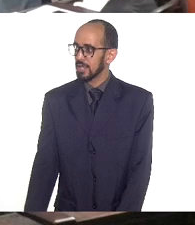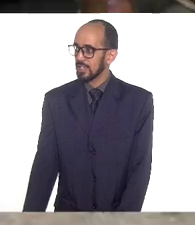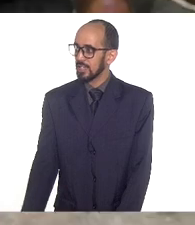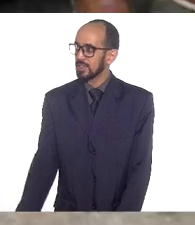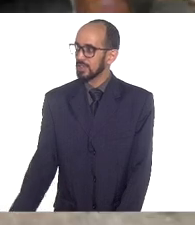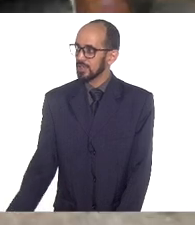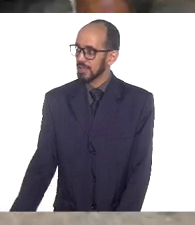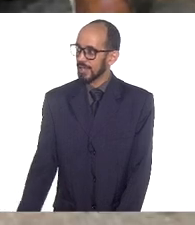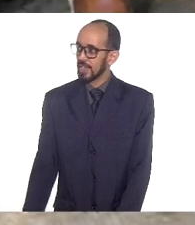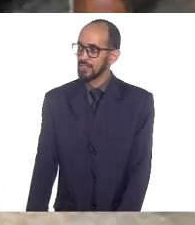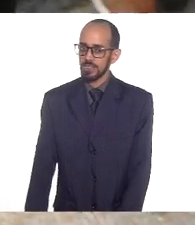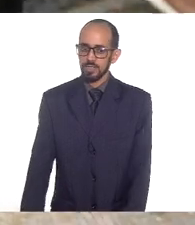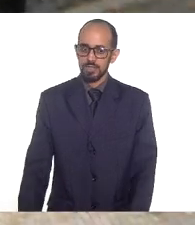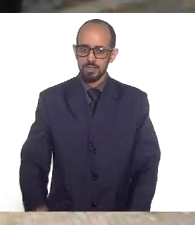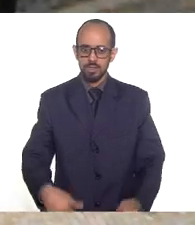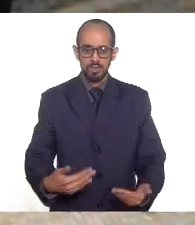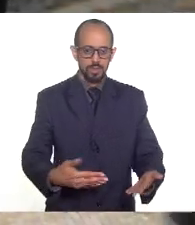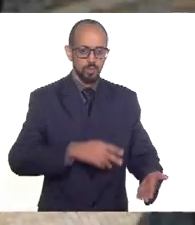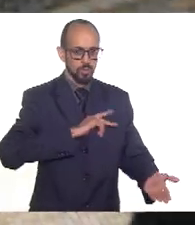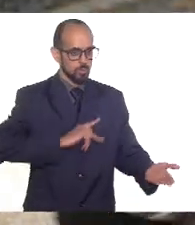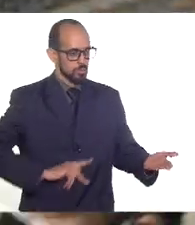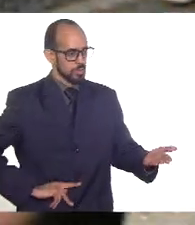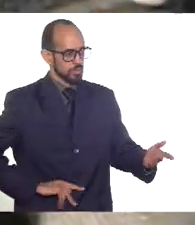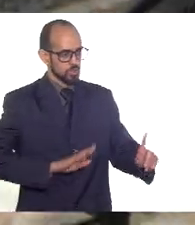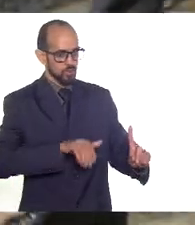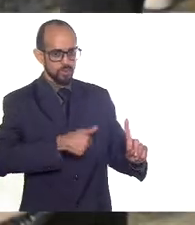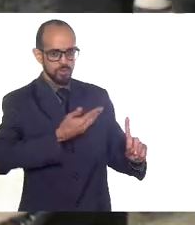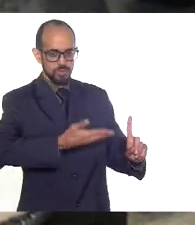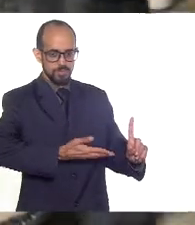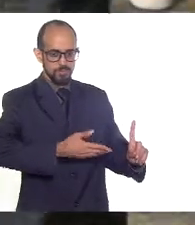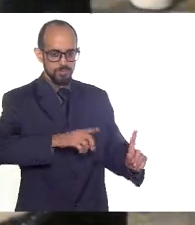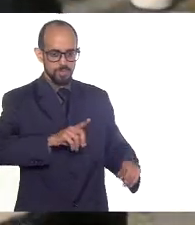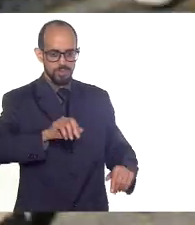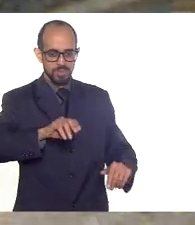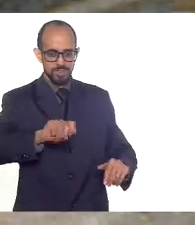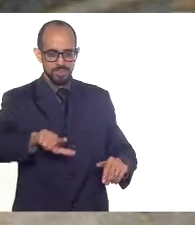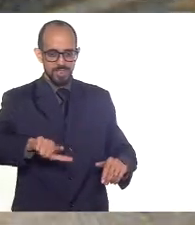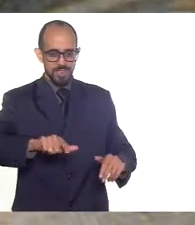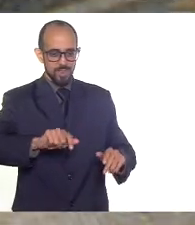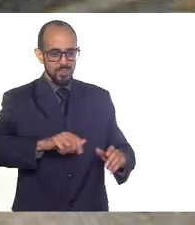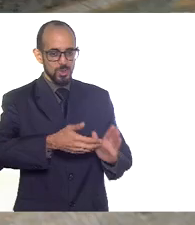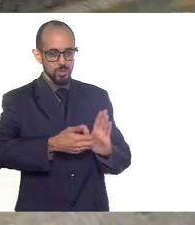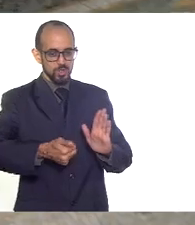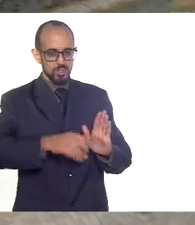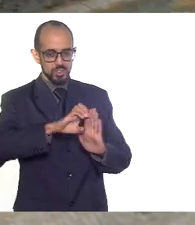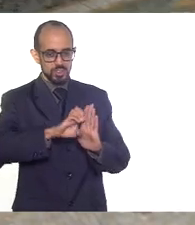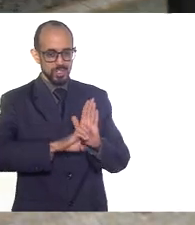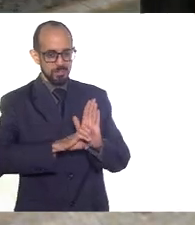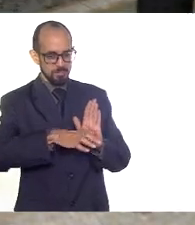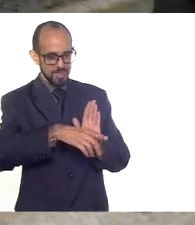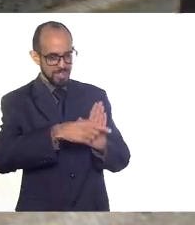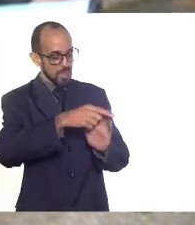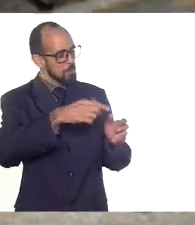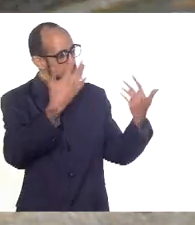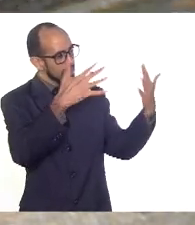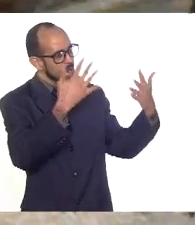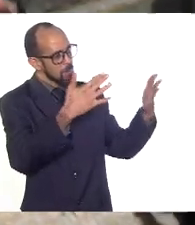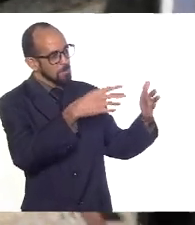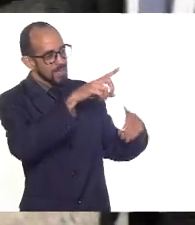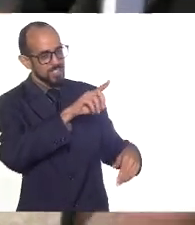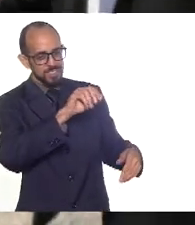e o muita consideração o deputado danniel librelon vai retirar ele Parabéns É tá com preciso Deputado